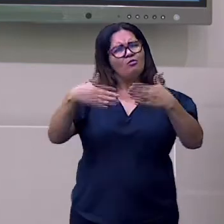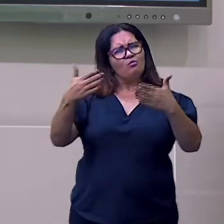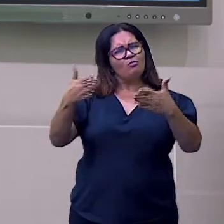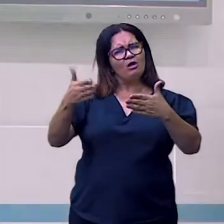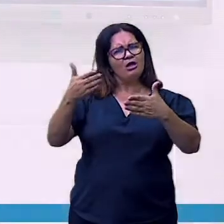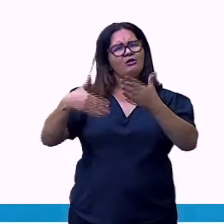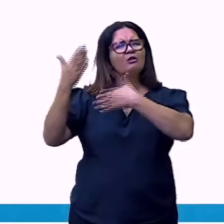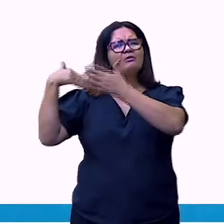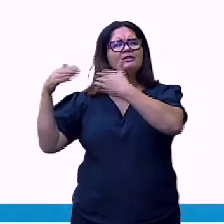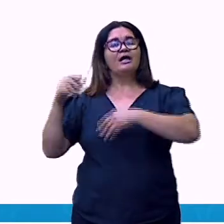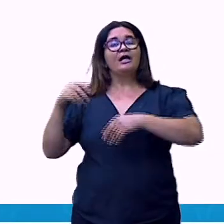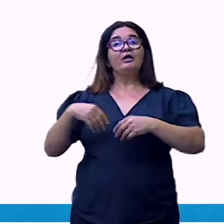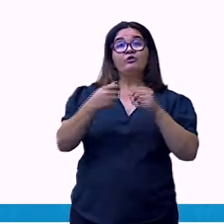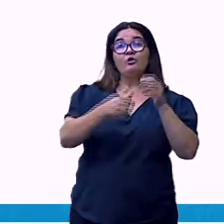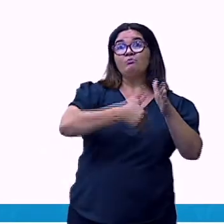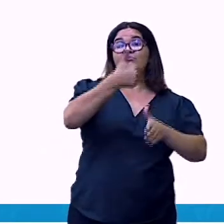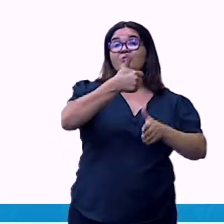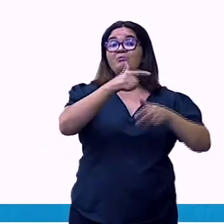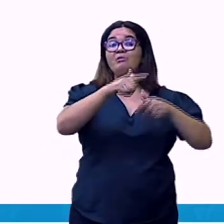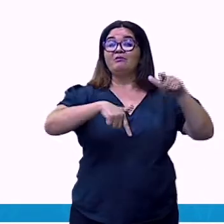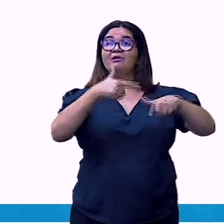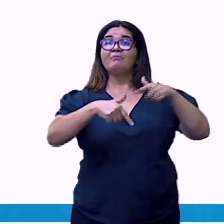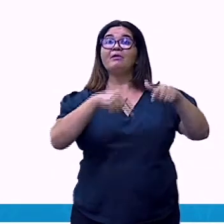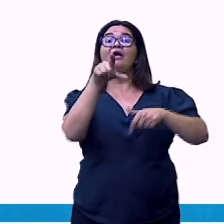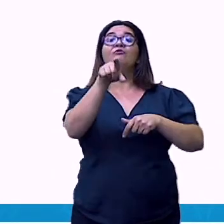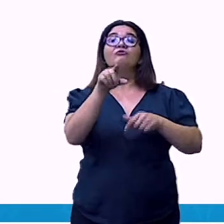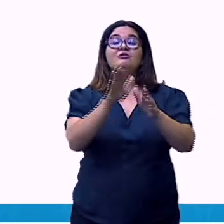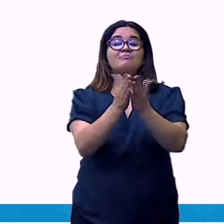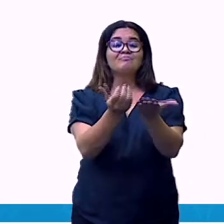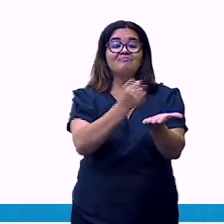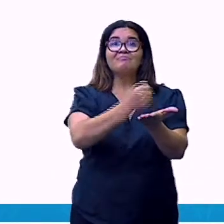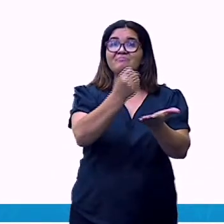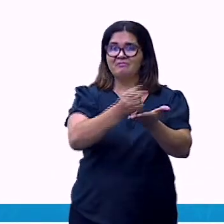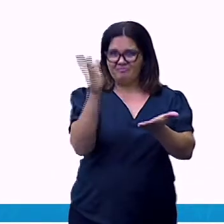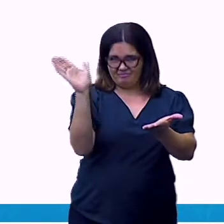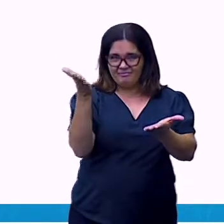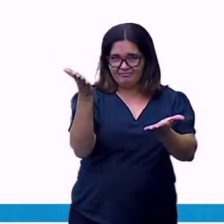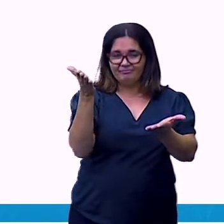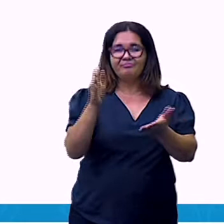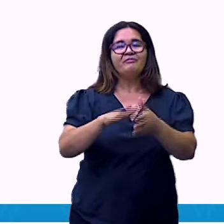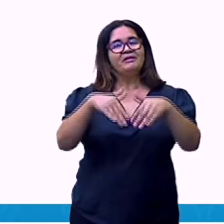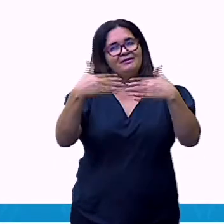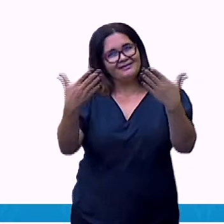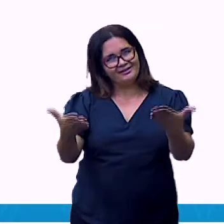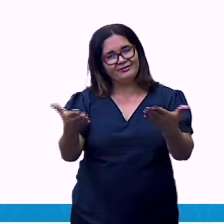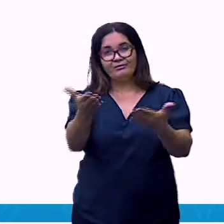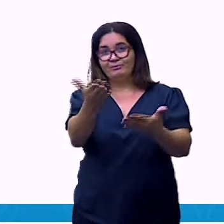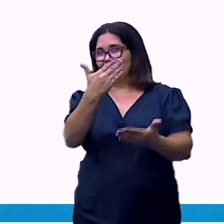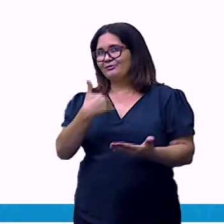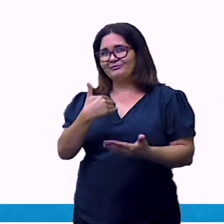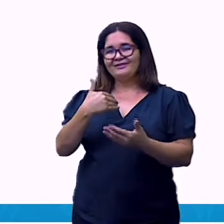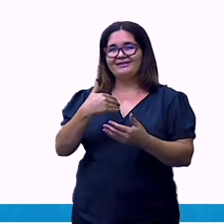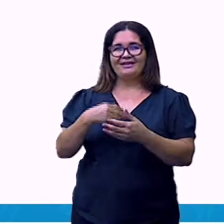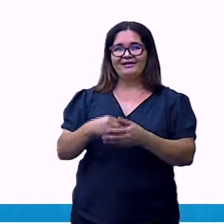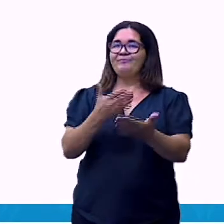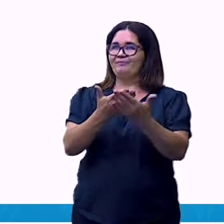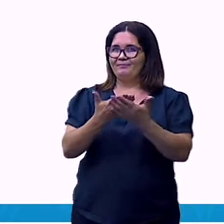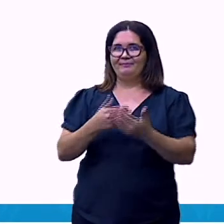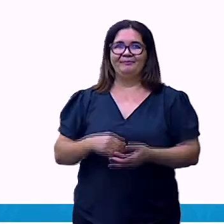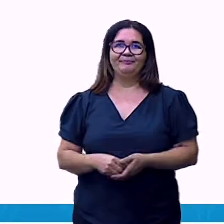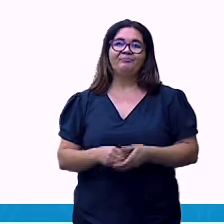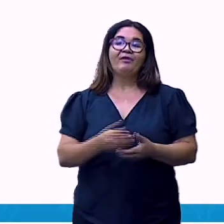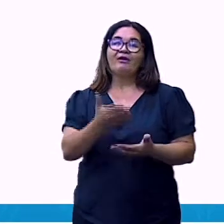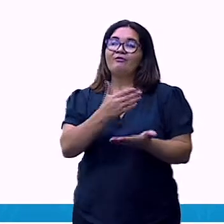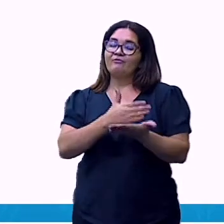assinada? Bom, para responder essas e outras questões, vamos dar início à aula de hoje? Vamos lá?